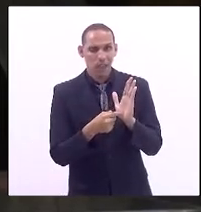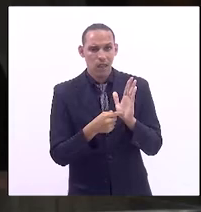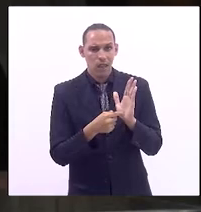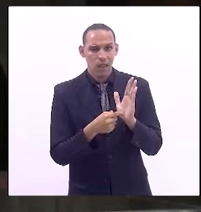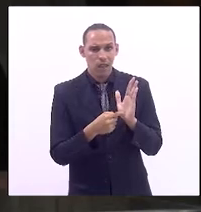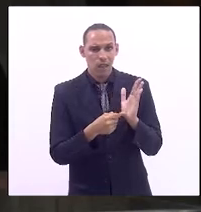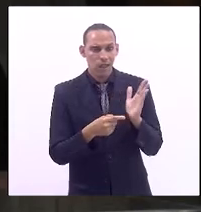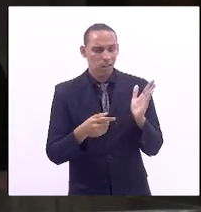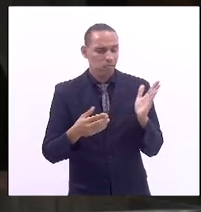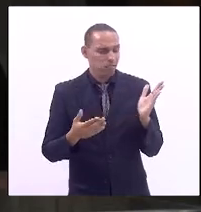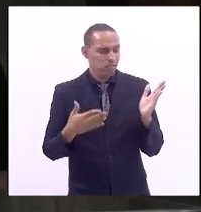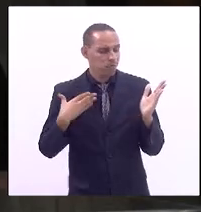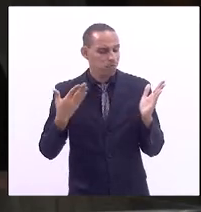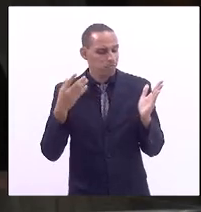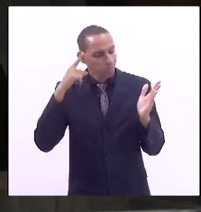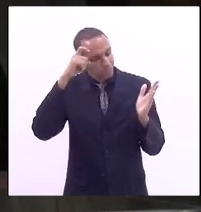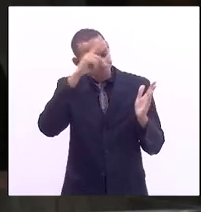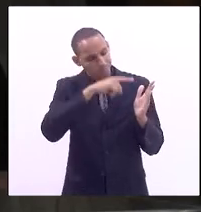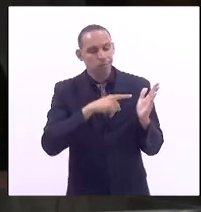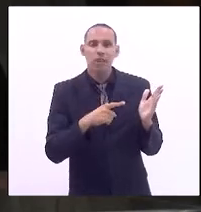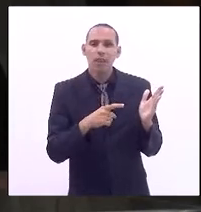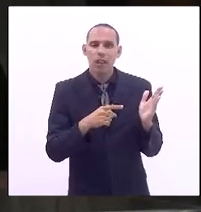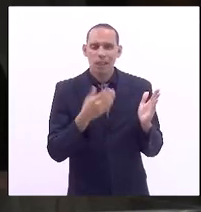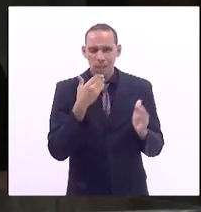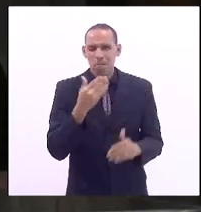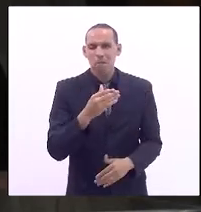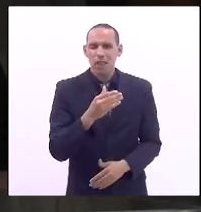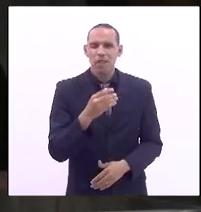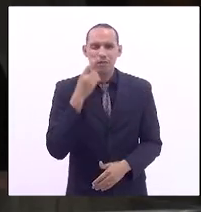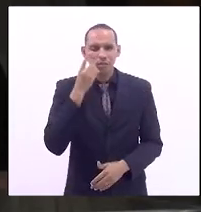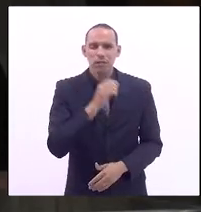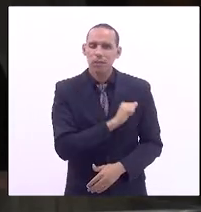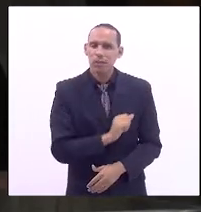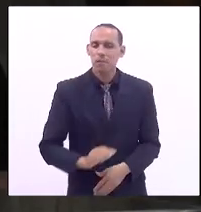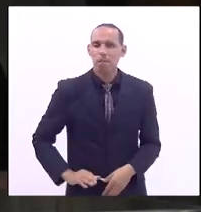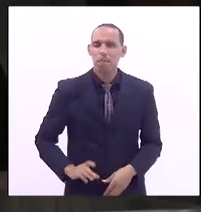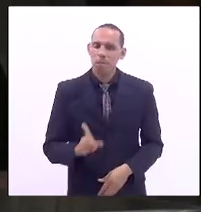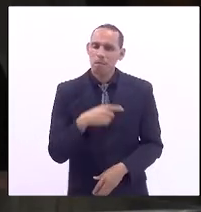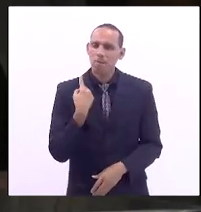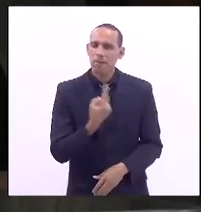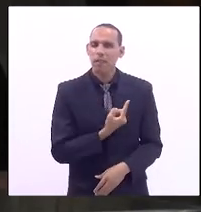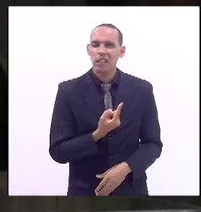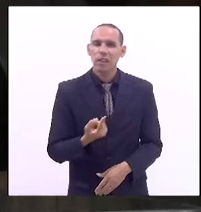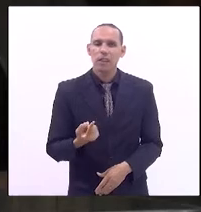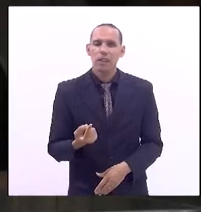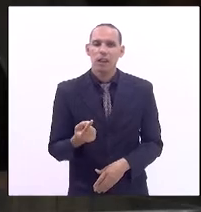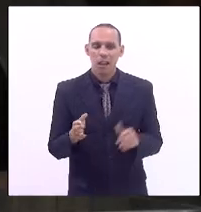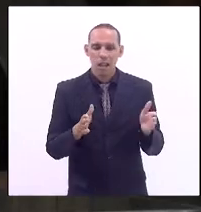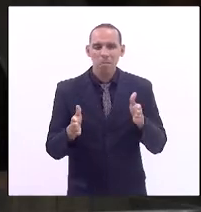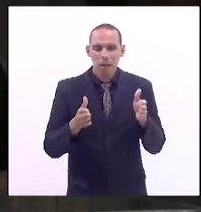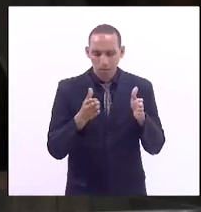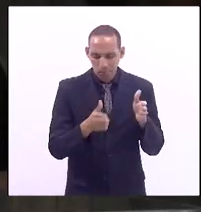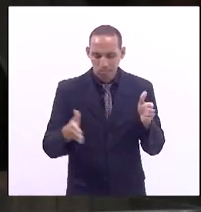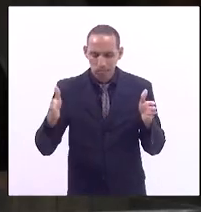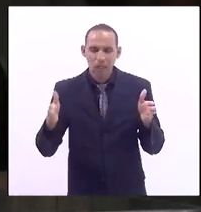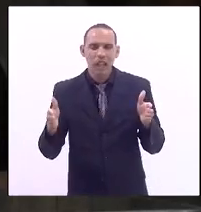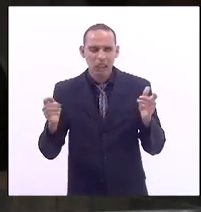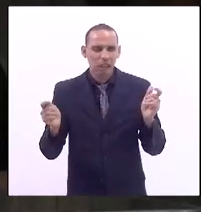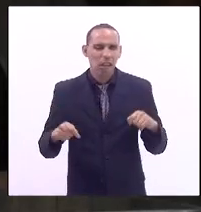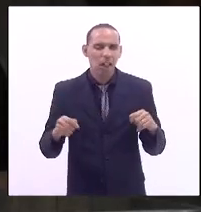causa perplexidade eu queria pedir o deputado André Ceciliano se a gente poderia ter um prazo adicional